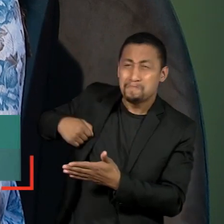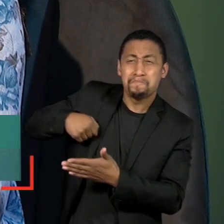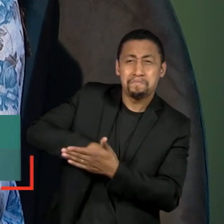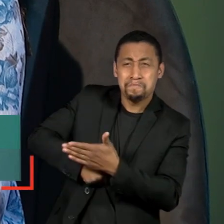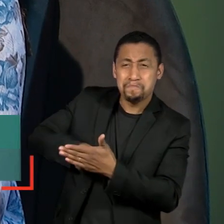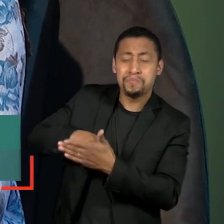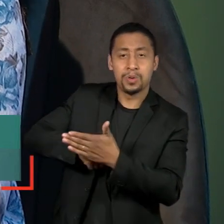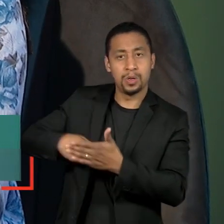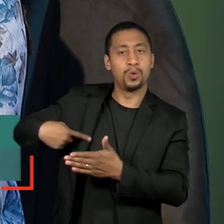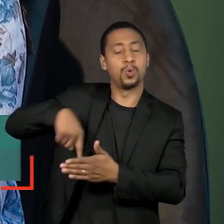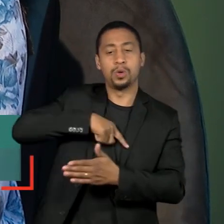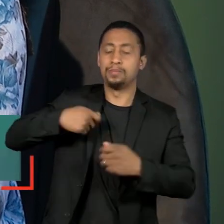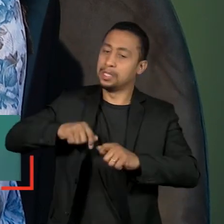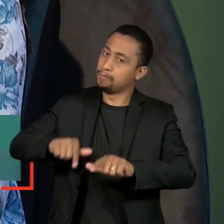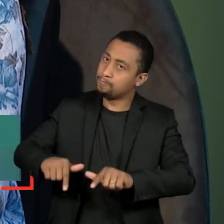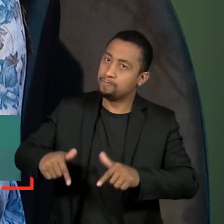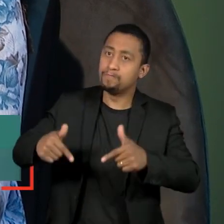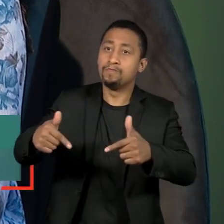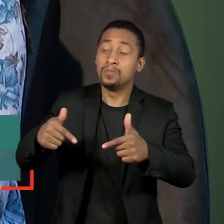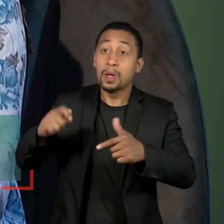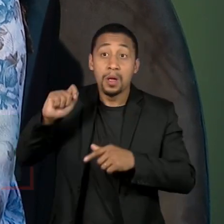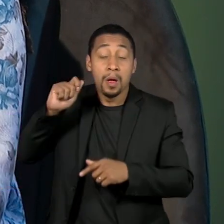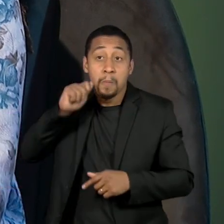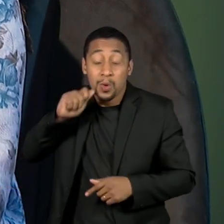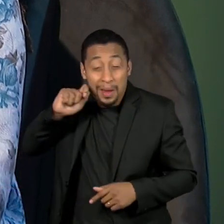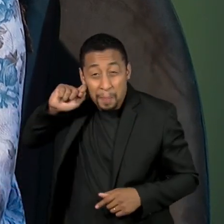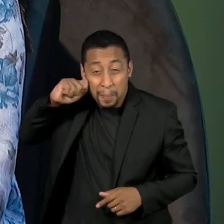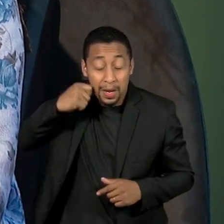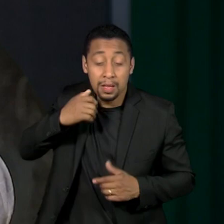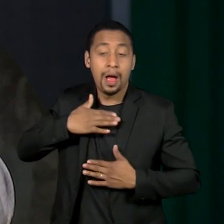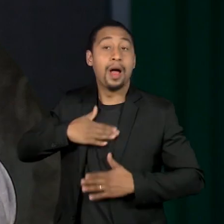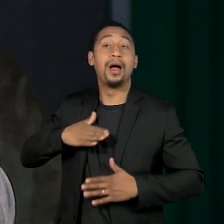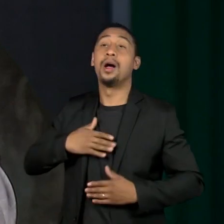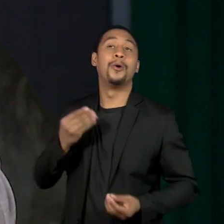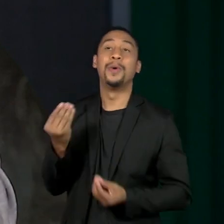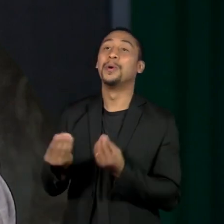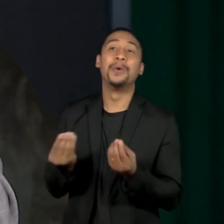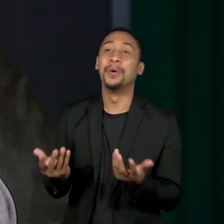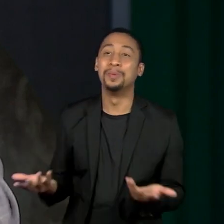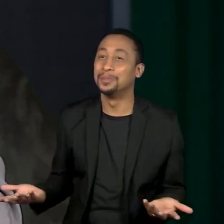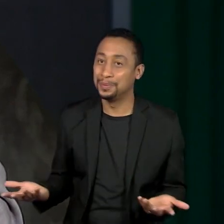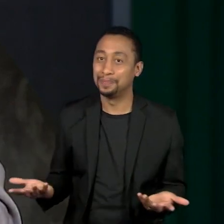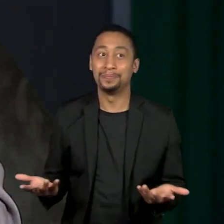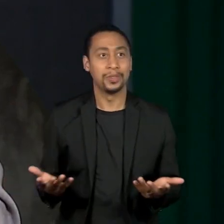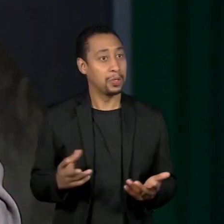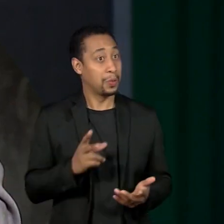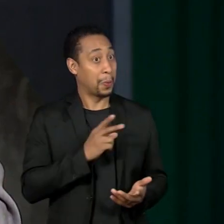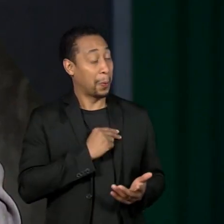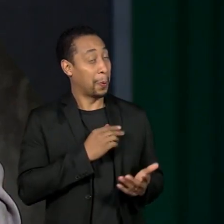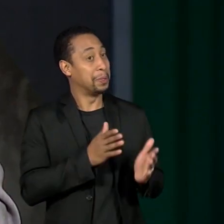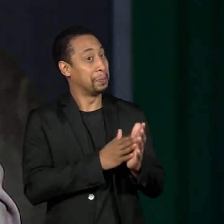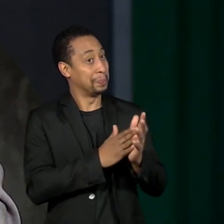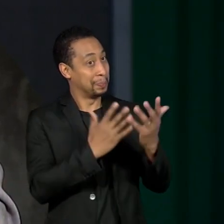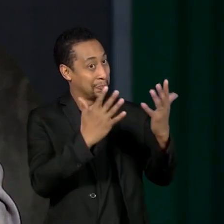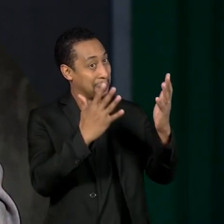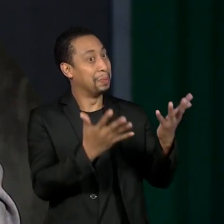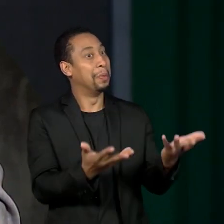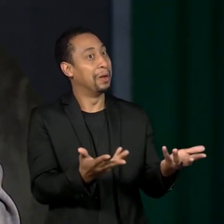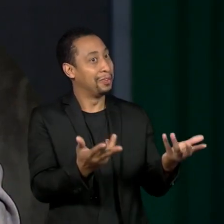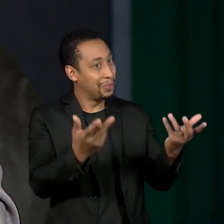Quem pode acalmar esse redemoinho de ser mulher preta? Que maravilha, parabéns,